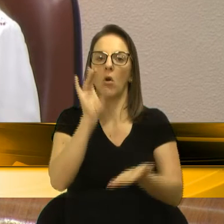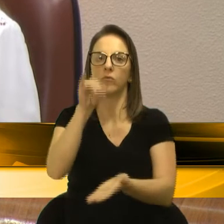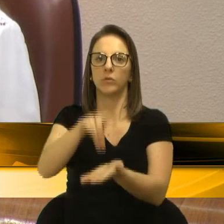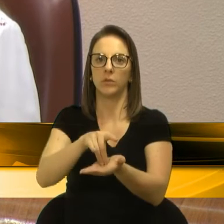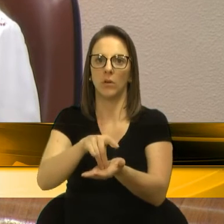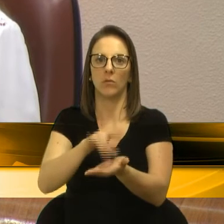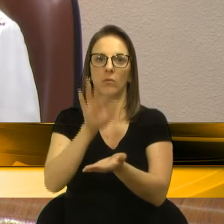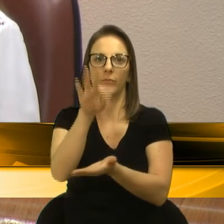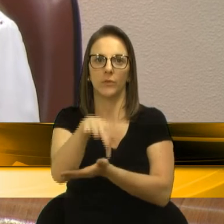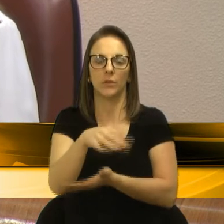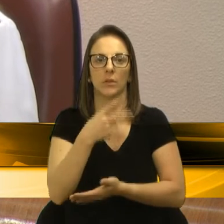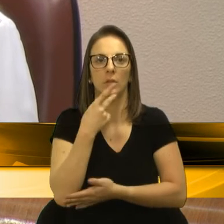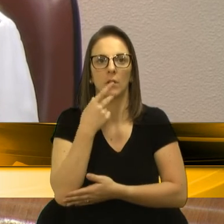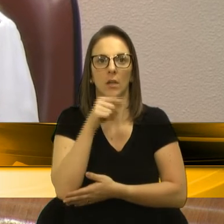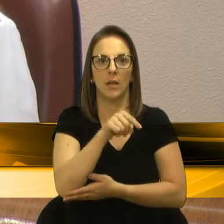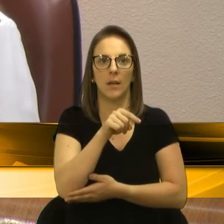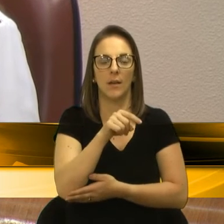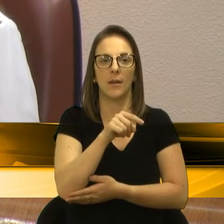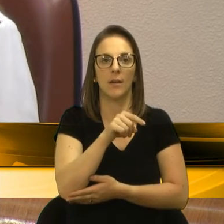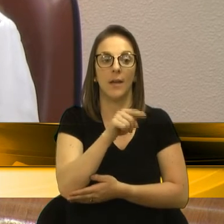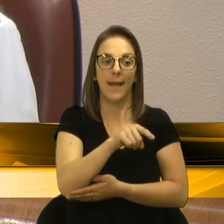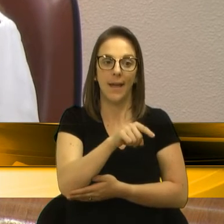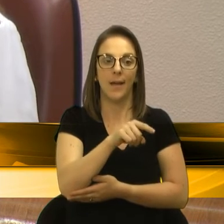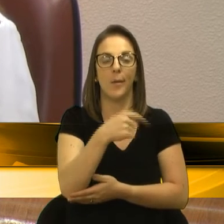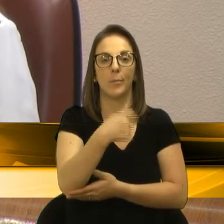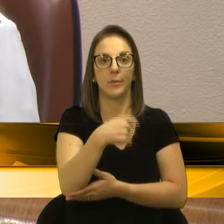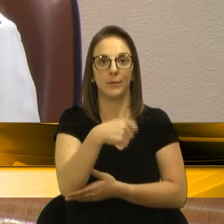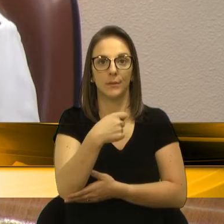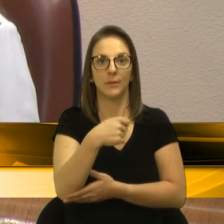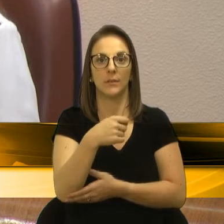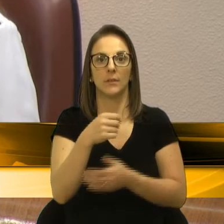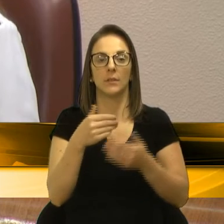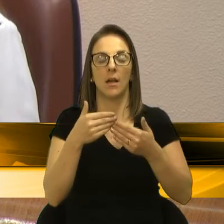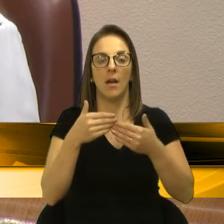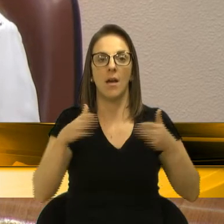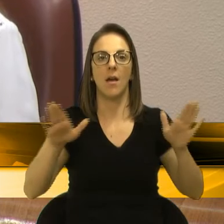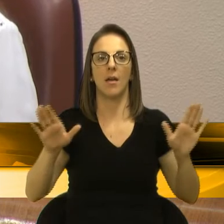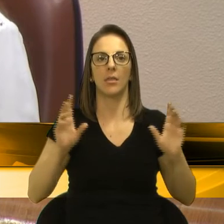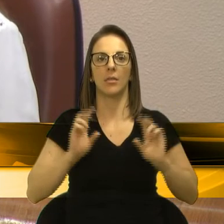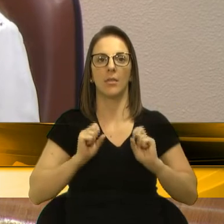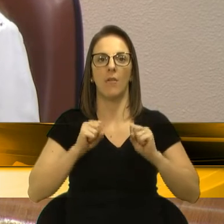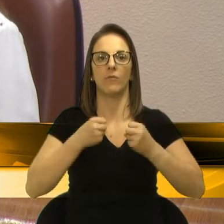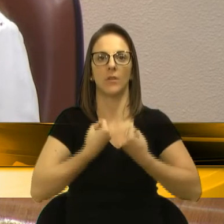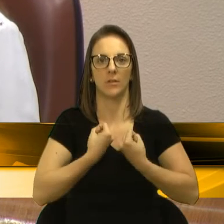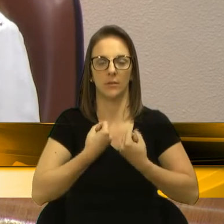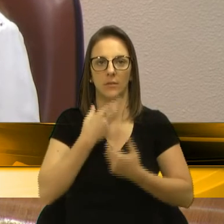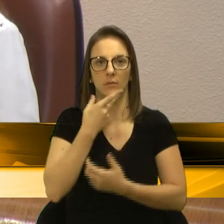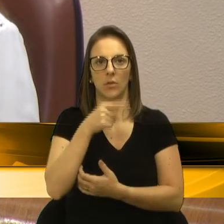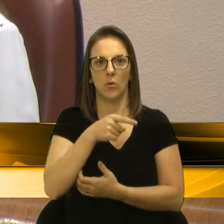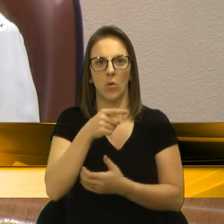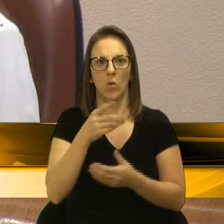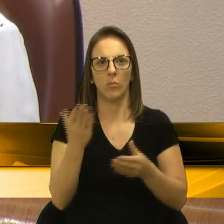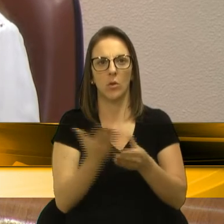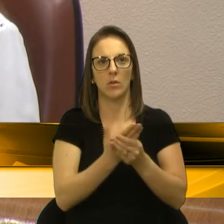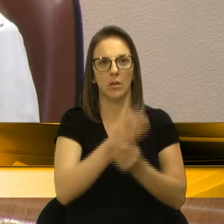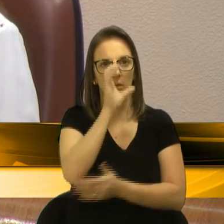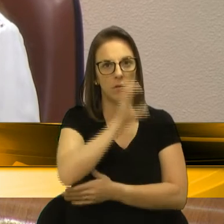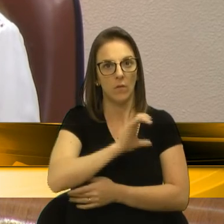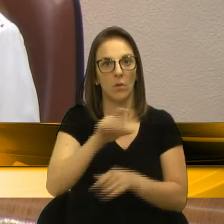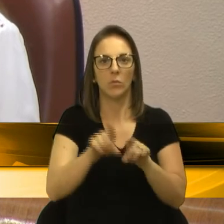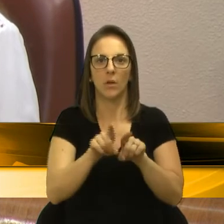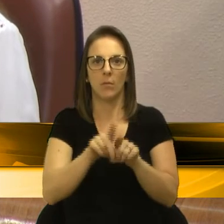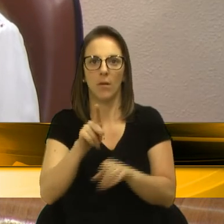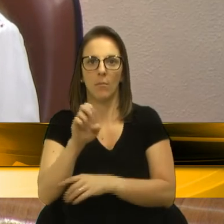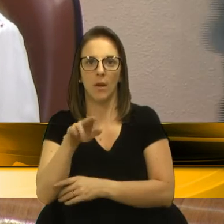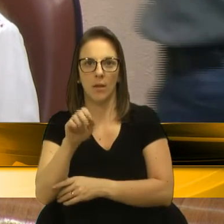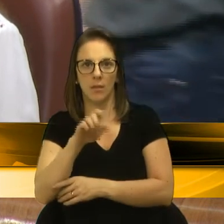do contraditório e da ampla defesa. Precedentes. Verifica-se, portanto, que tanto no processo civil quanto no processo penal é admitida a